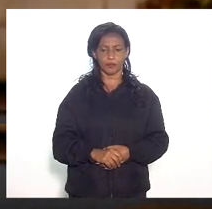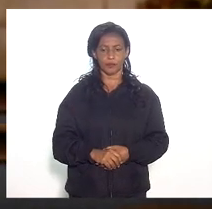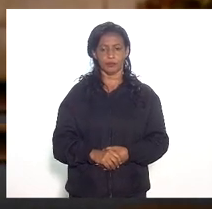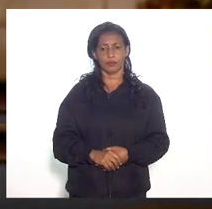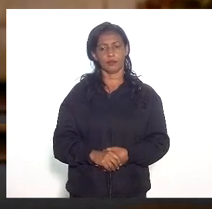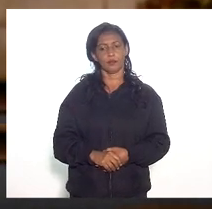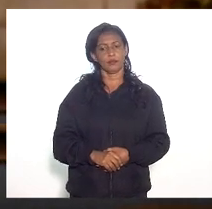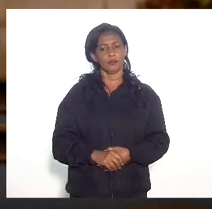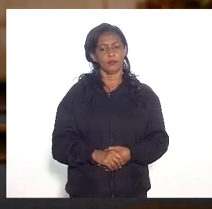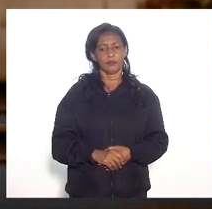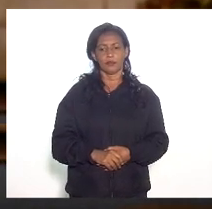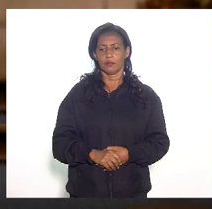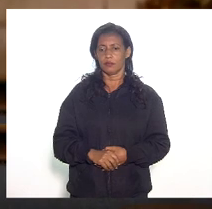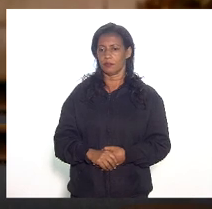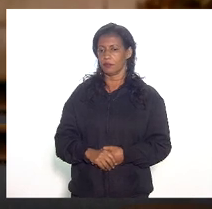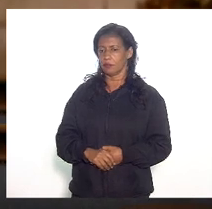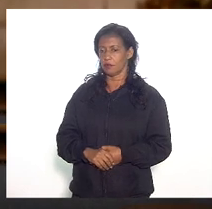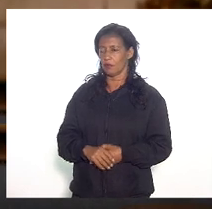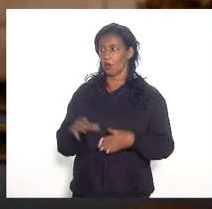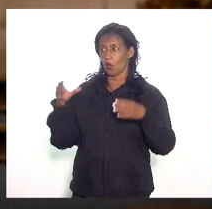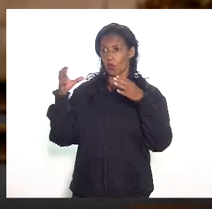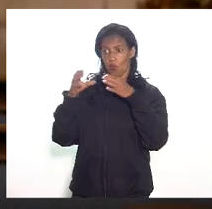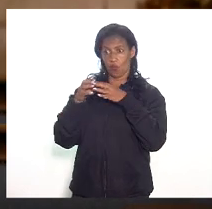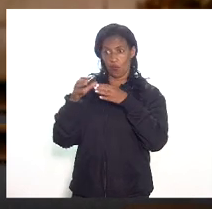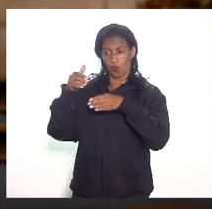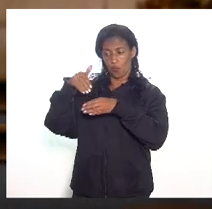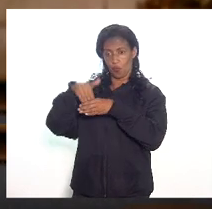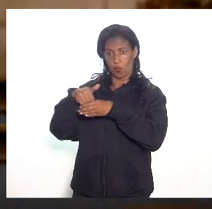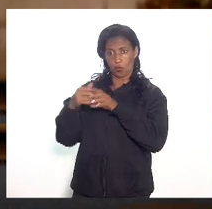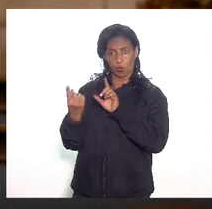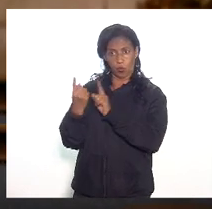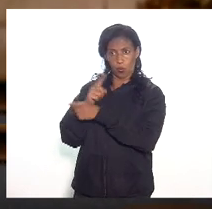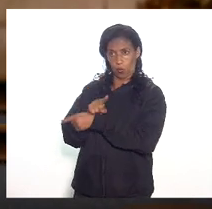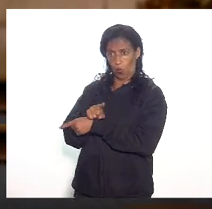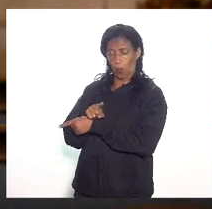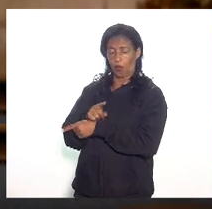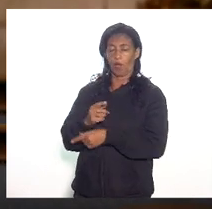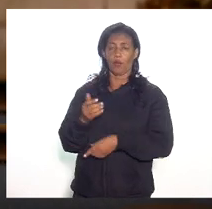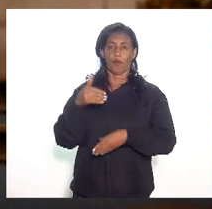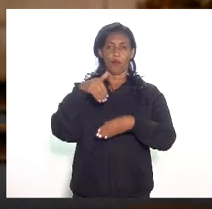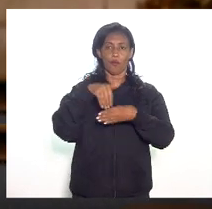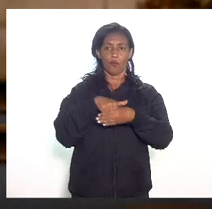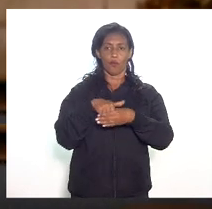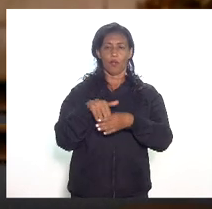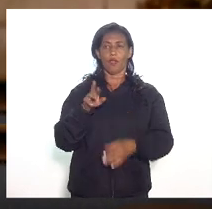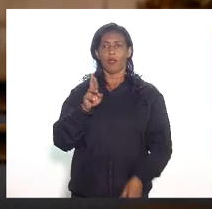deputado Pedro Ricardo votou no grupo contrário deputada Renata Souza